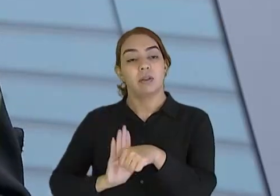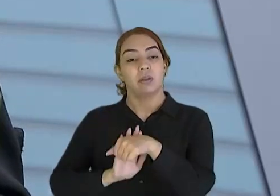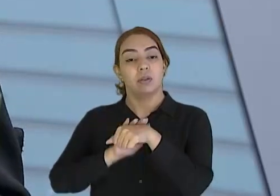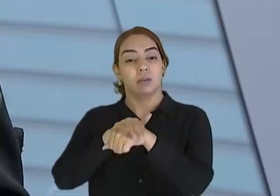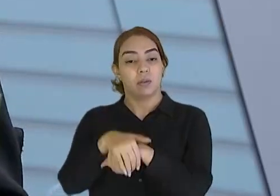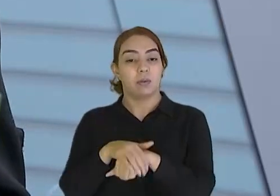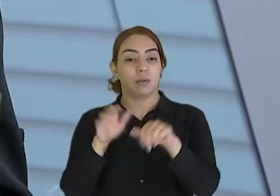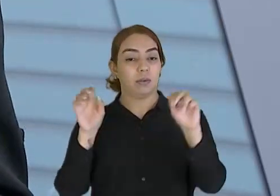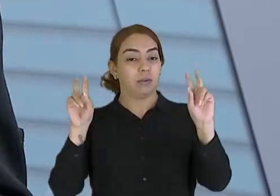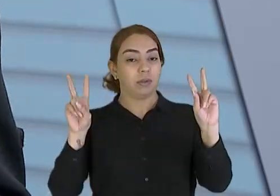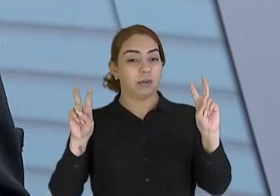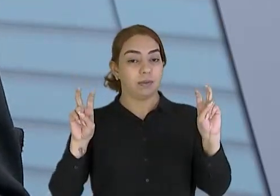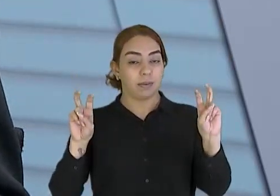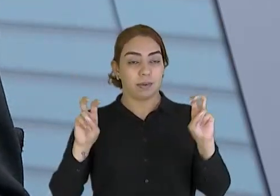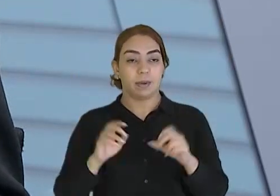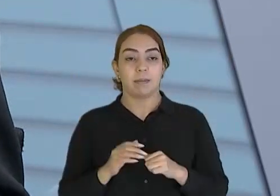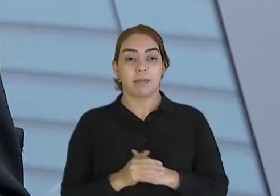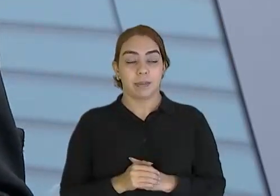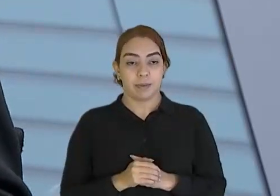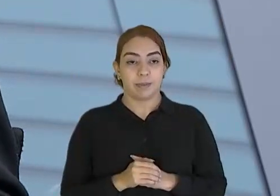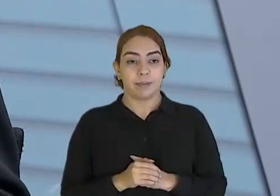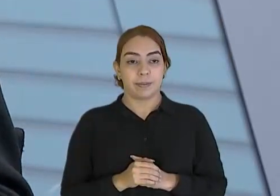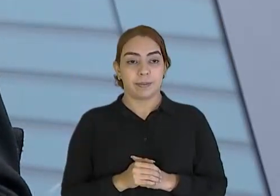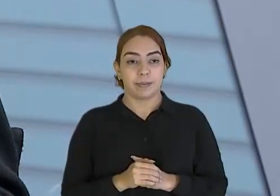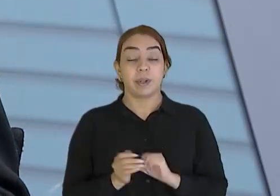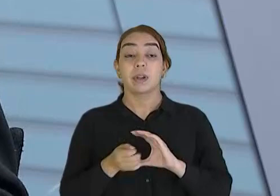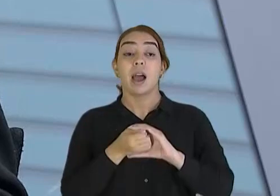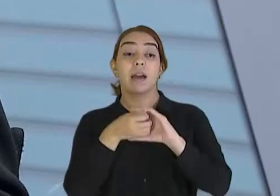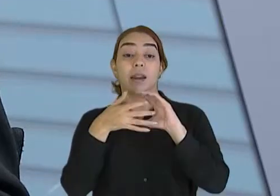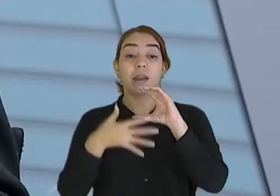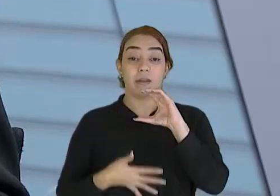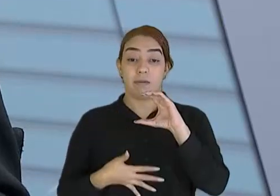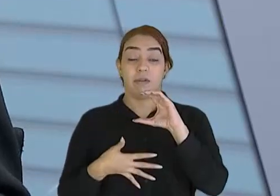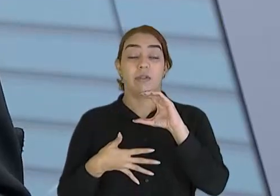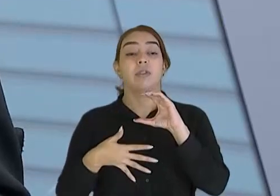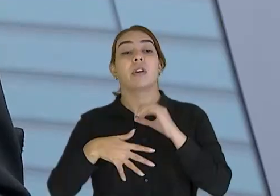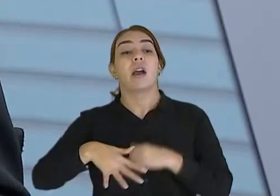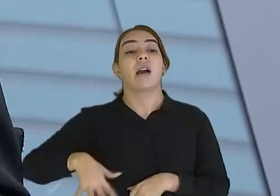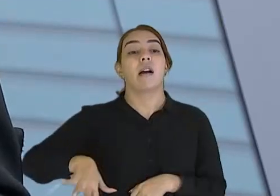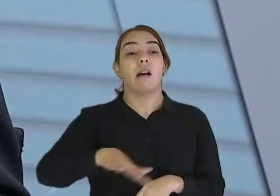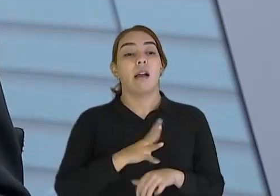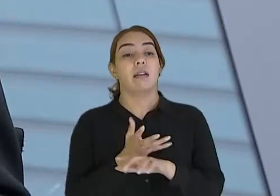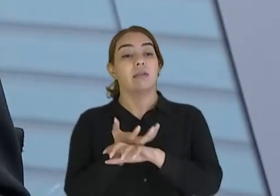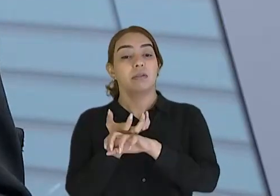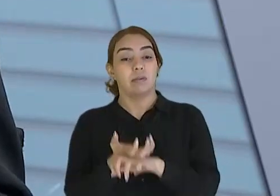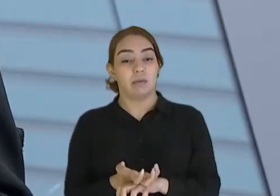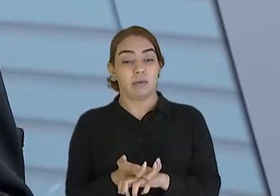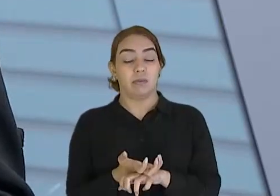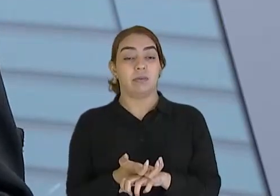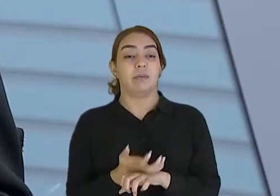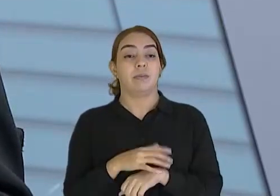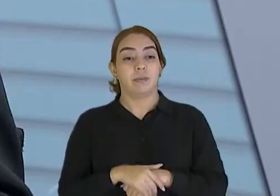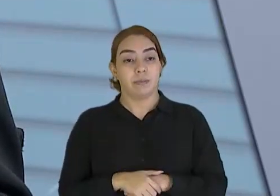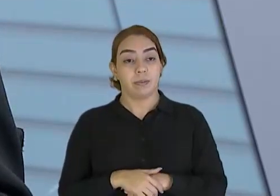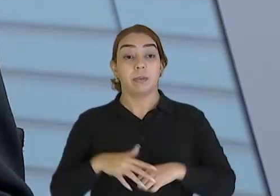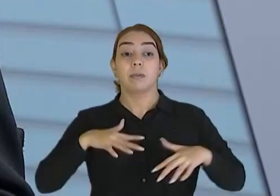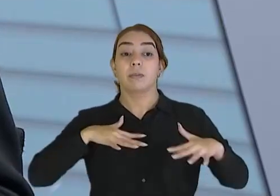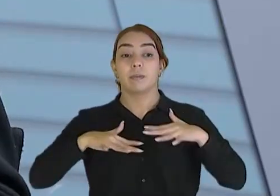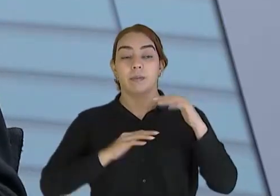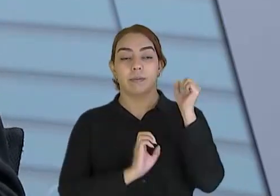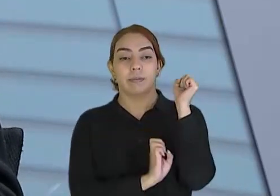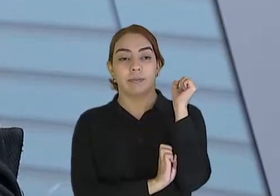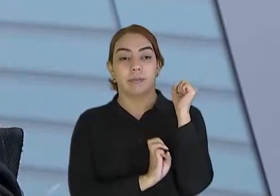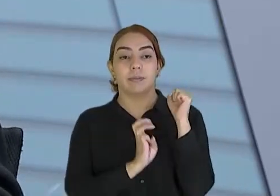do evento é Bioma da Caatinga, que é um bioma nosso, ações sustentáveis para